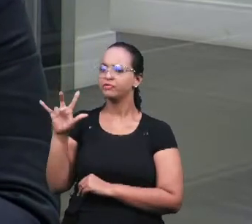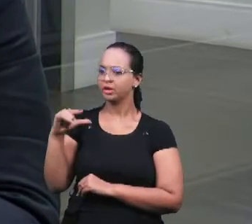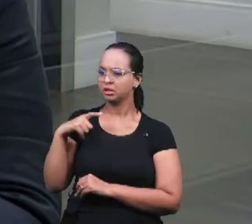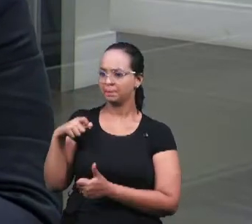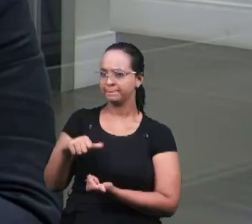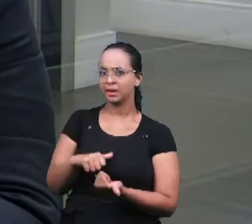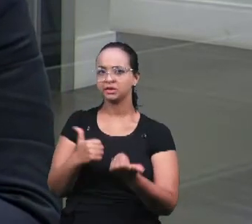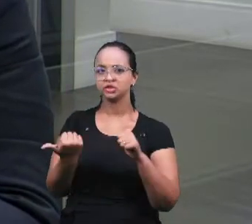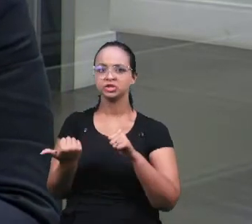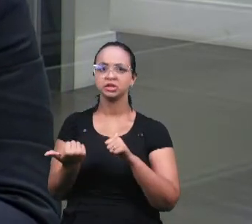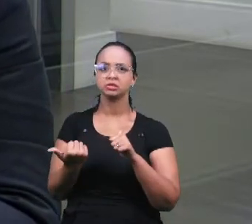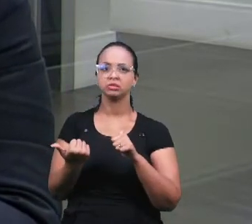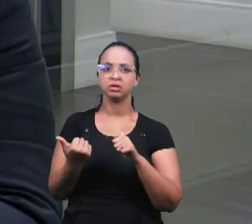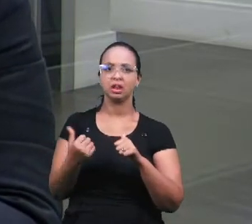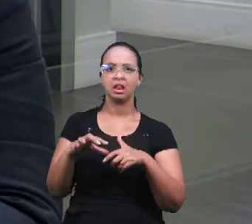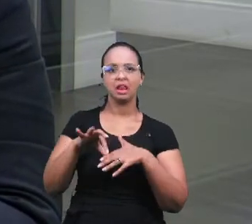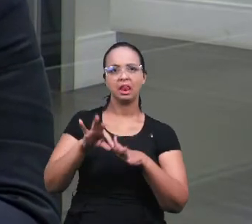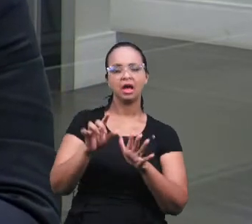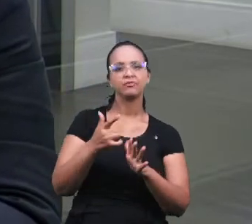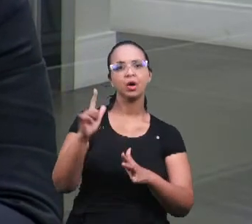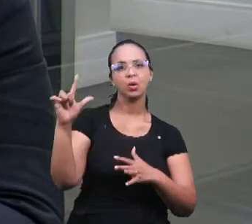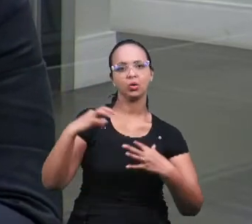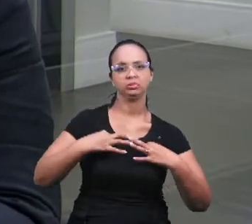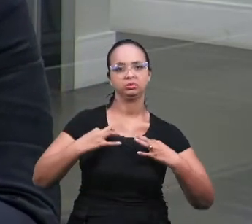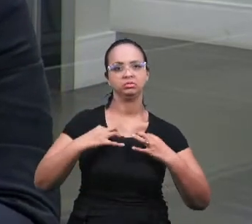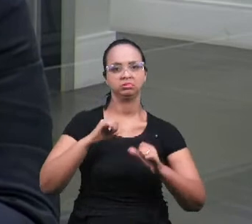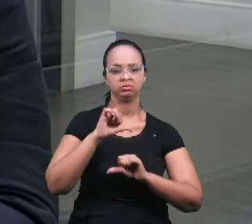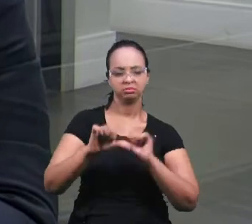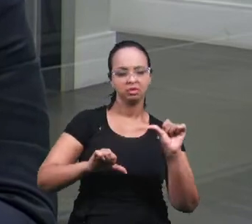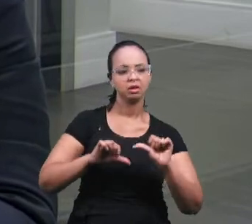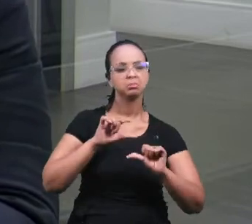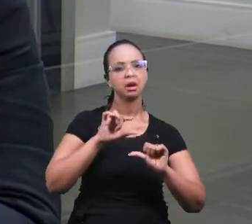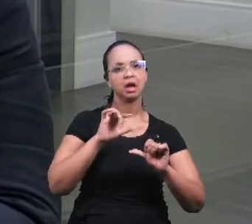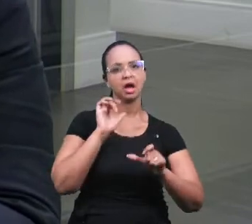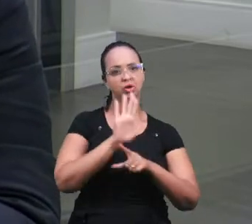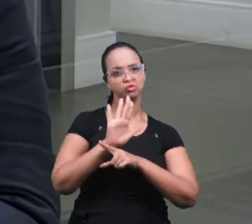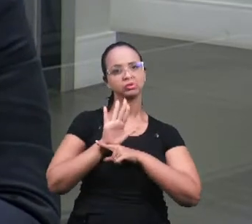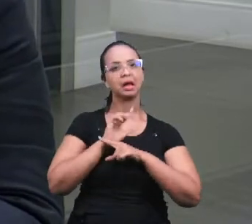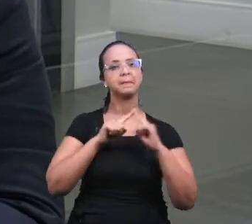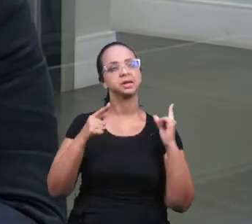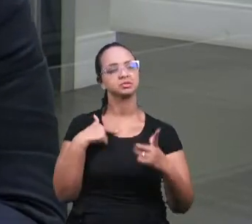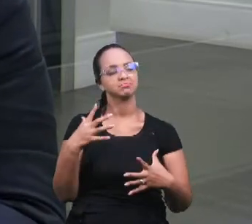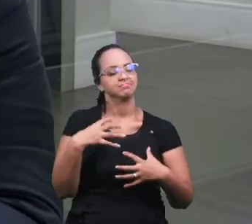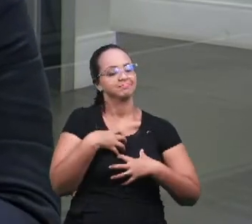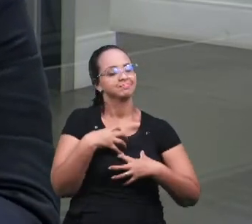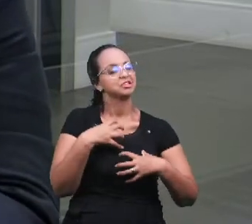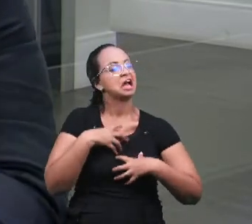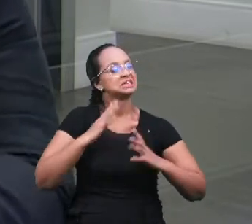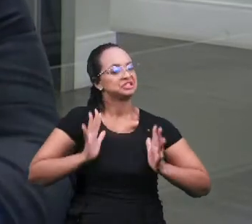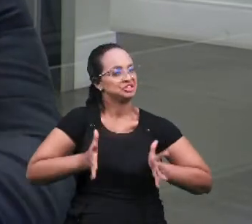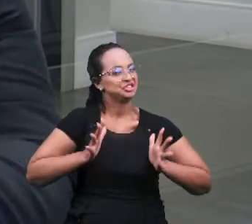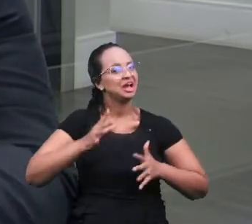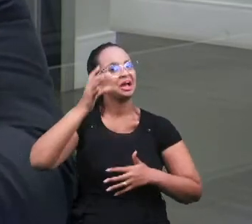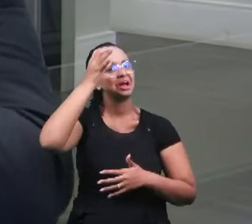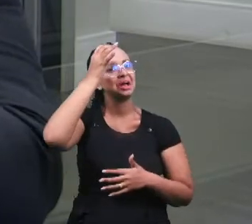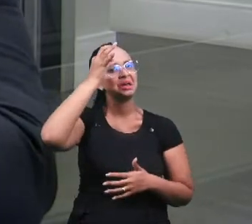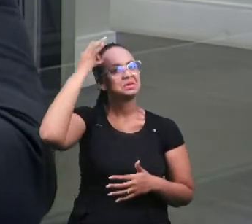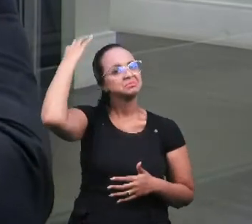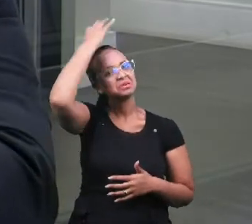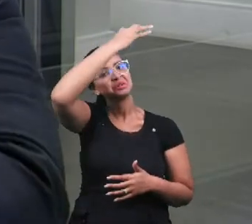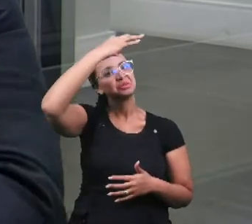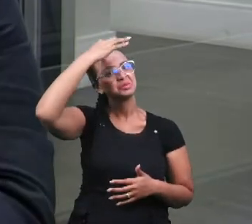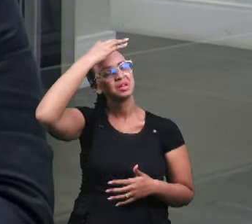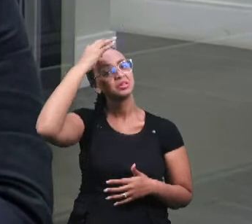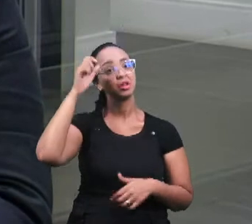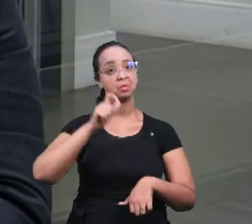batismo, leva uma outra muda de roupa para poder ajudar lá no tanque, né? Mas o Espírito Santo já estava testificando já. eu já fui mais ou menos. Então, no mesmo dia